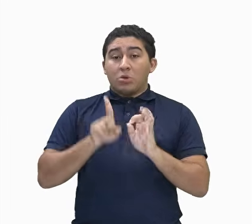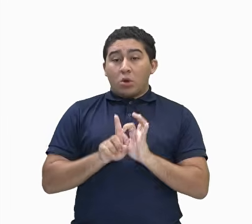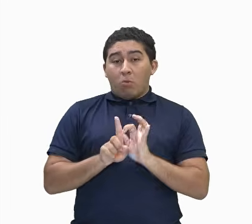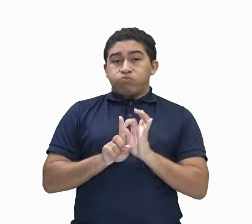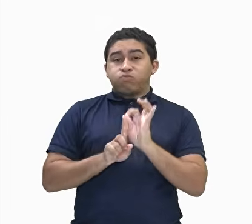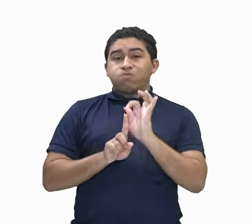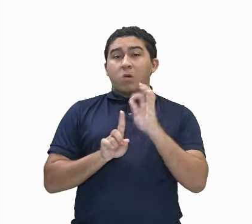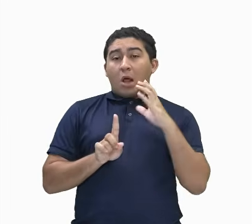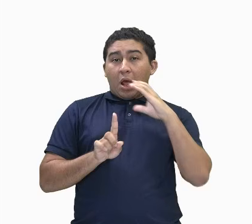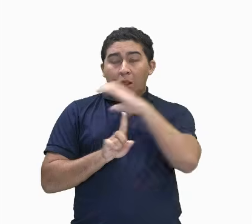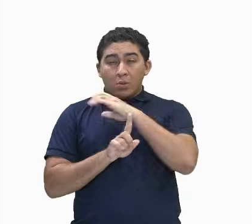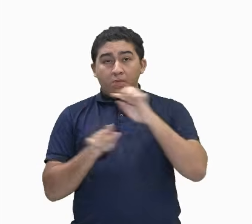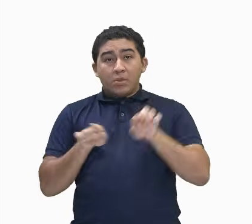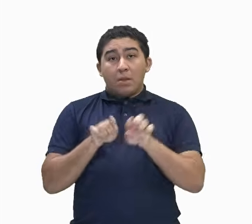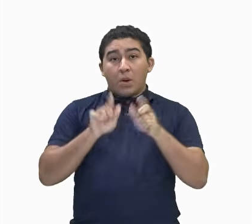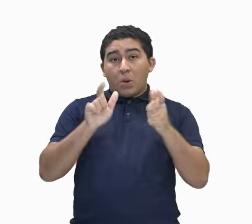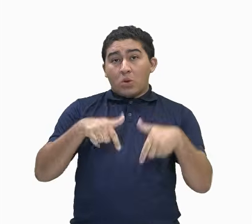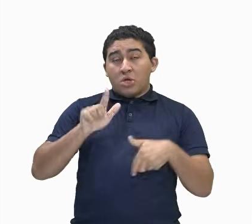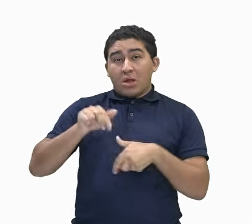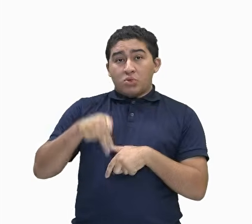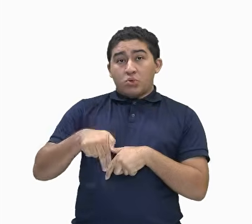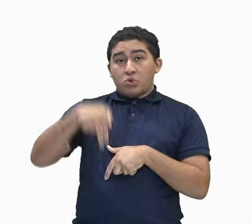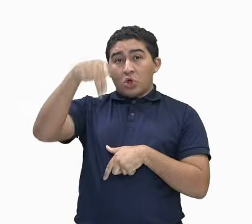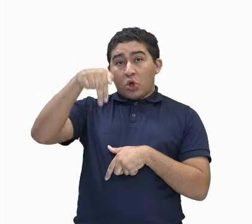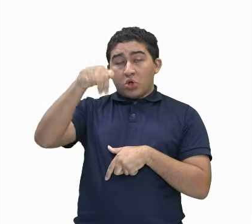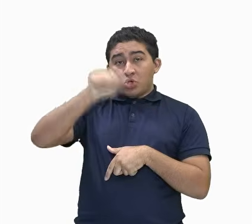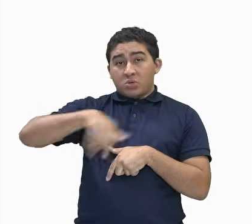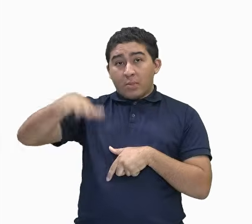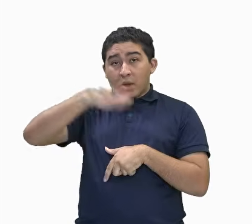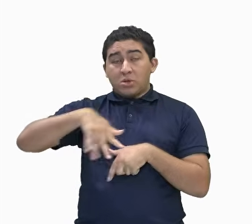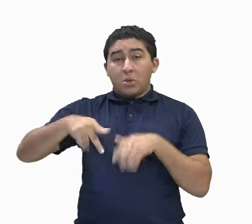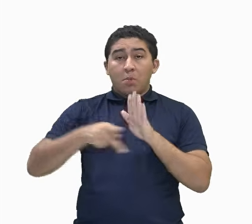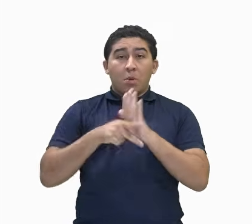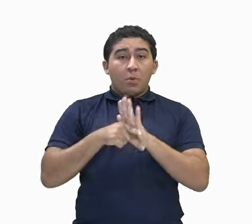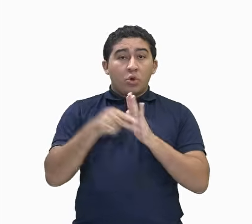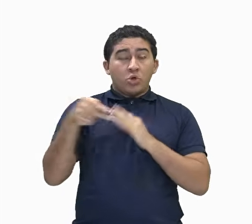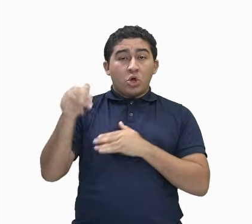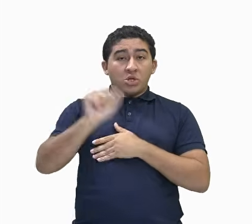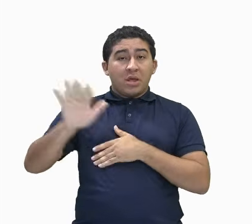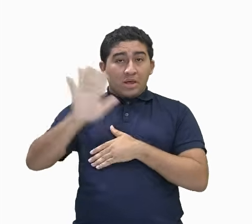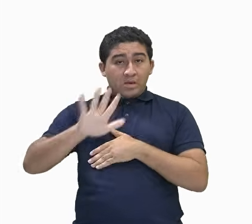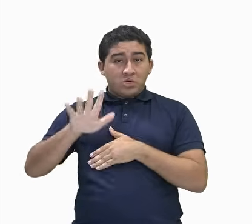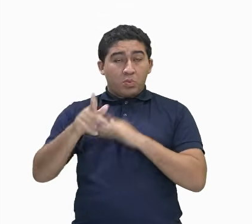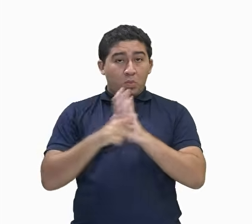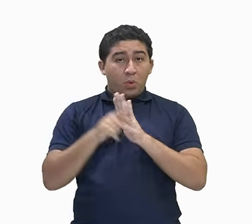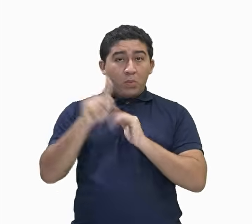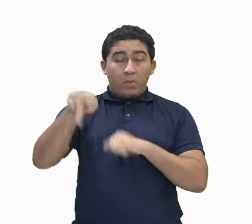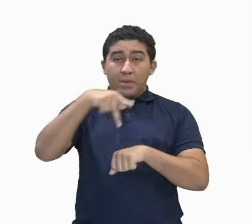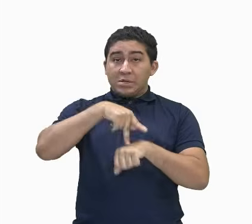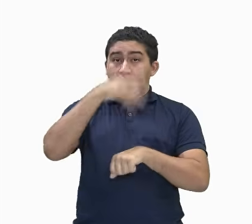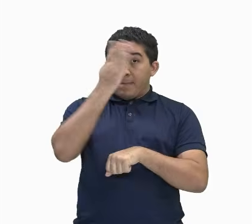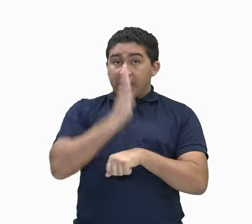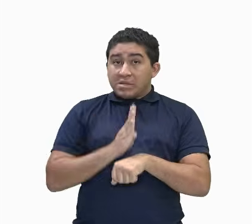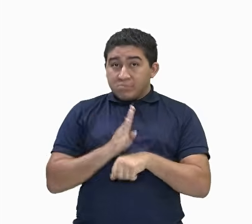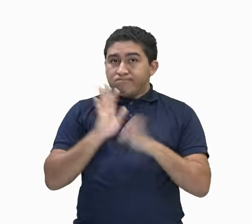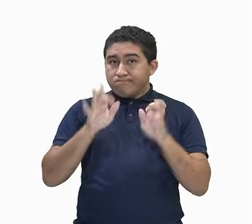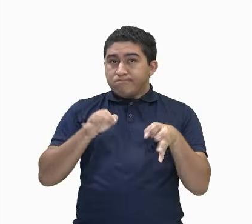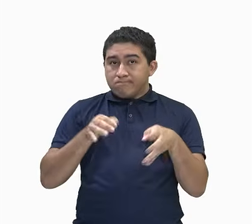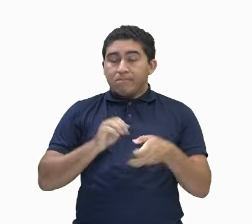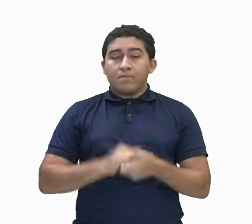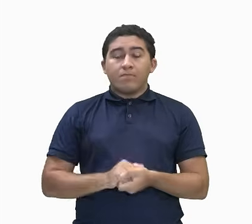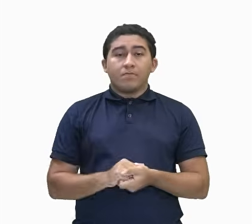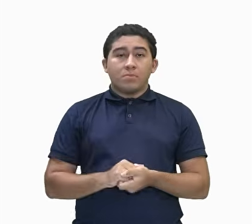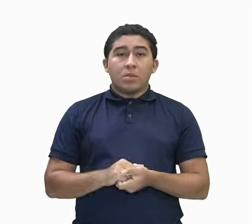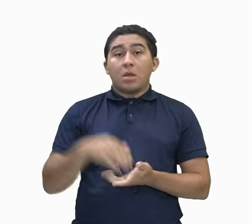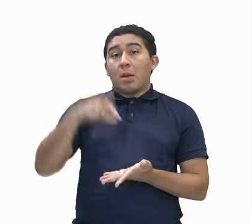vai estar localizado ao norte da região nordeste do Brasil, tá? Este